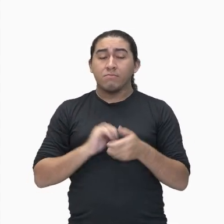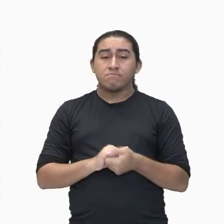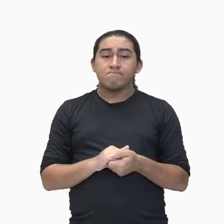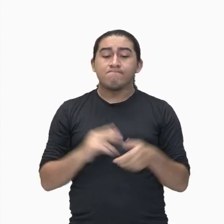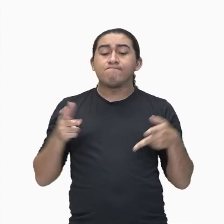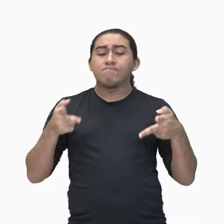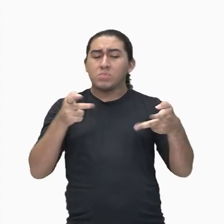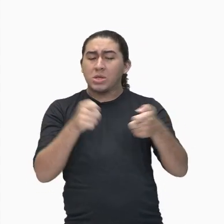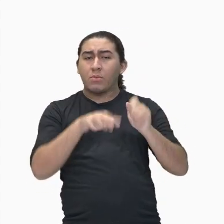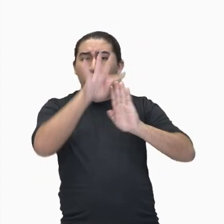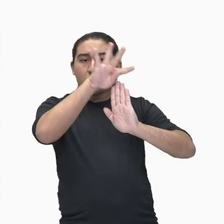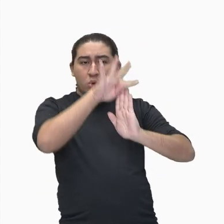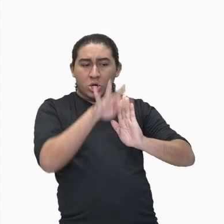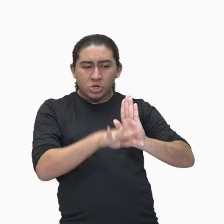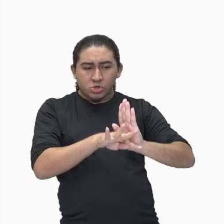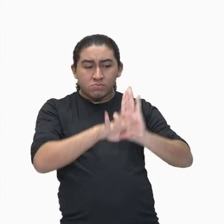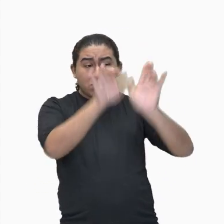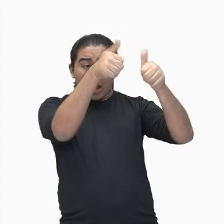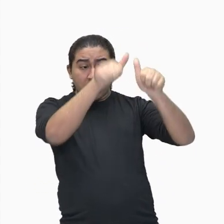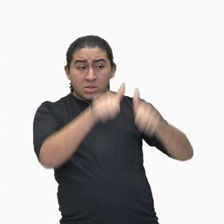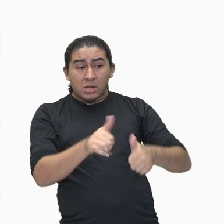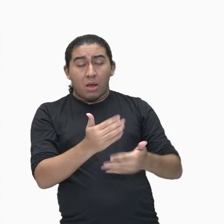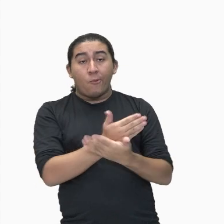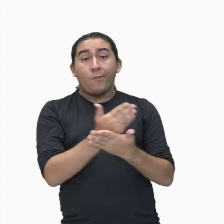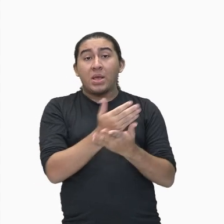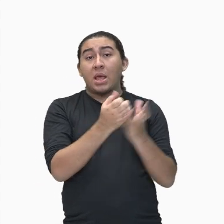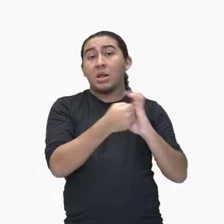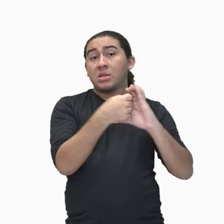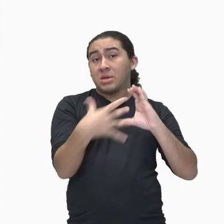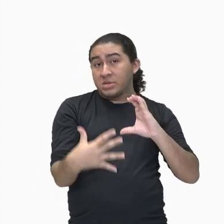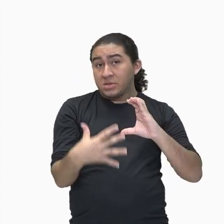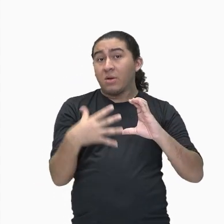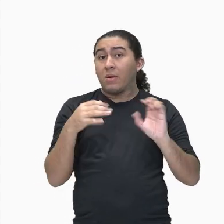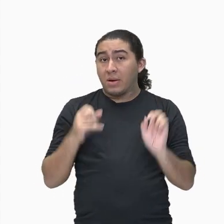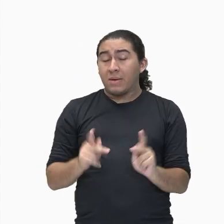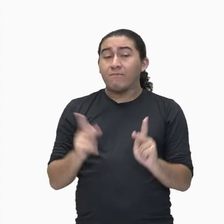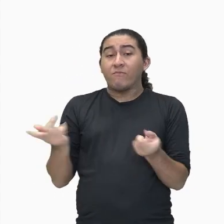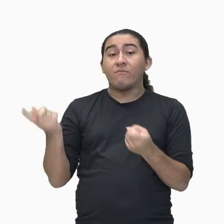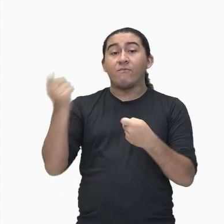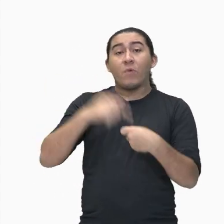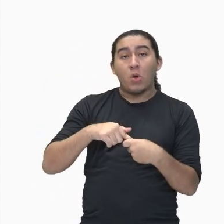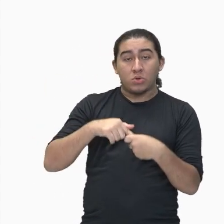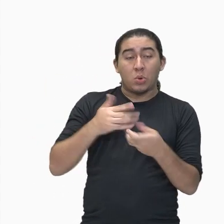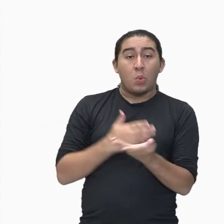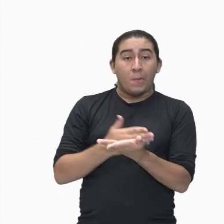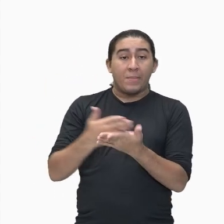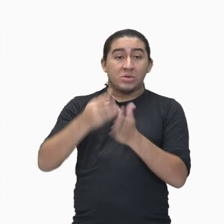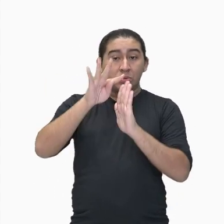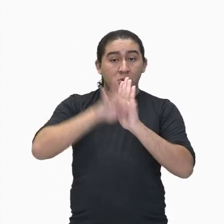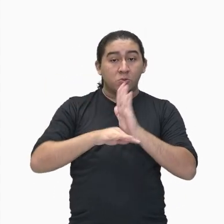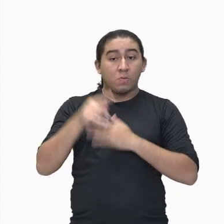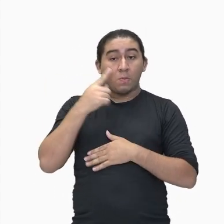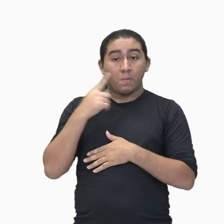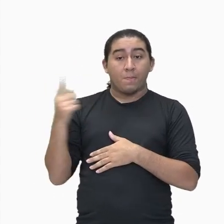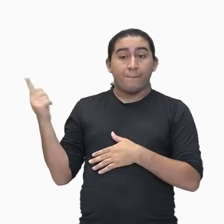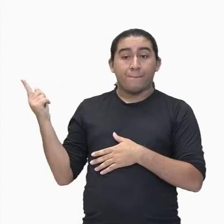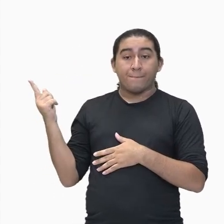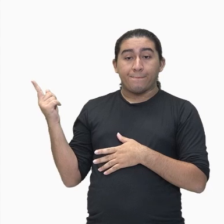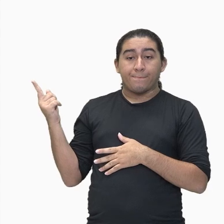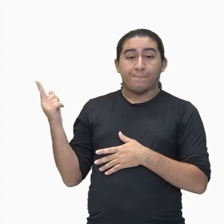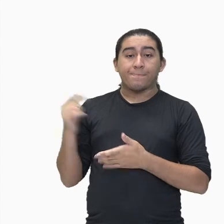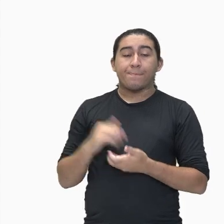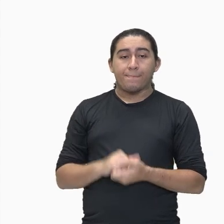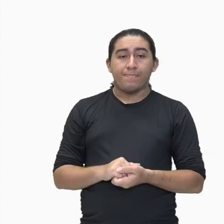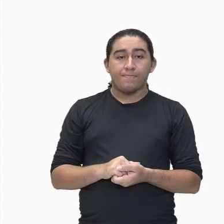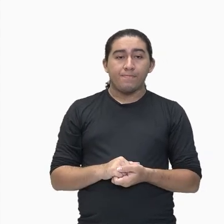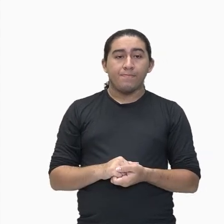olhar nesse texto algumas características, né? Vamos voltar lá para o início, Zé,